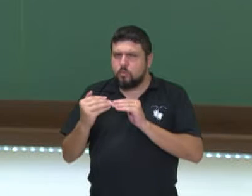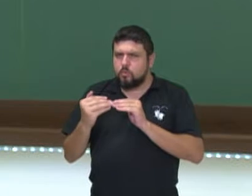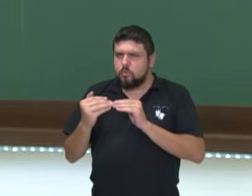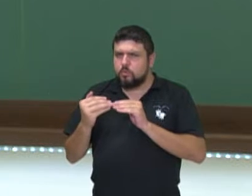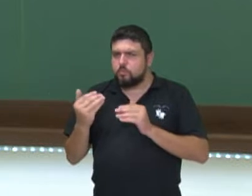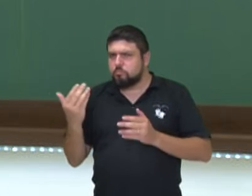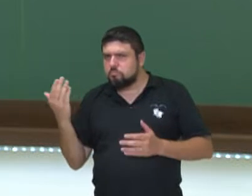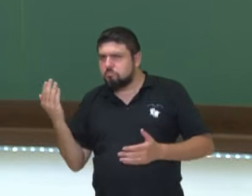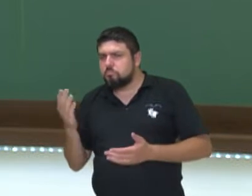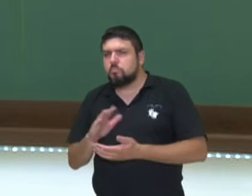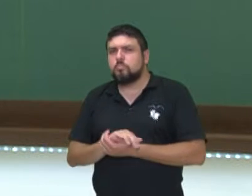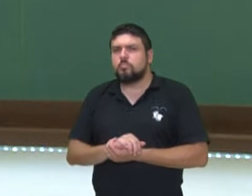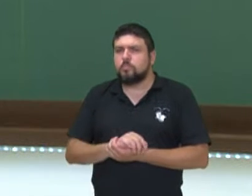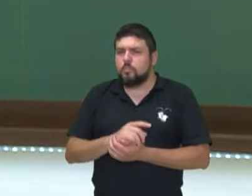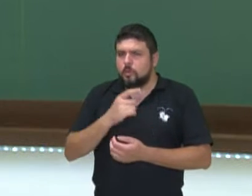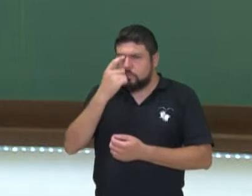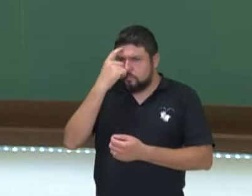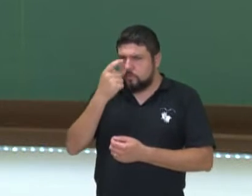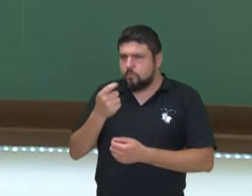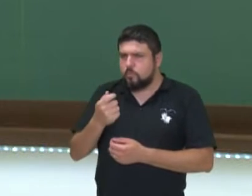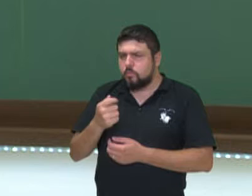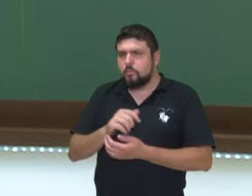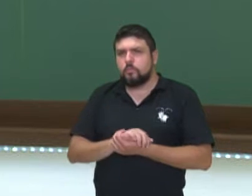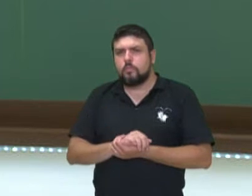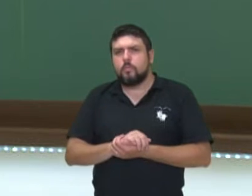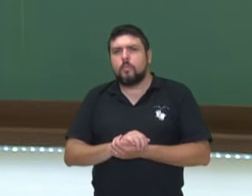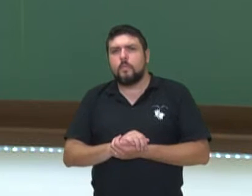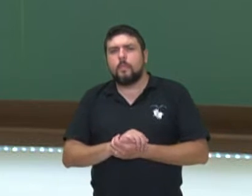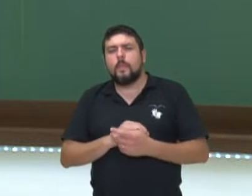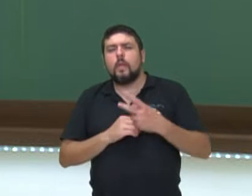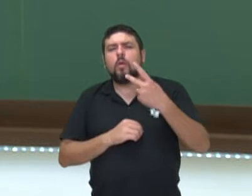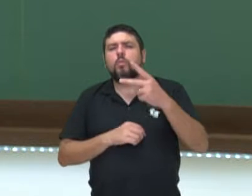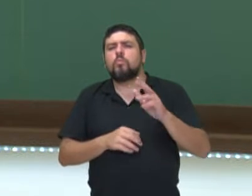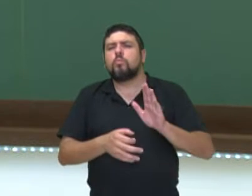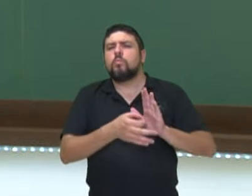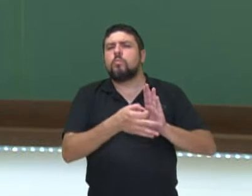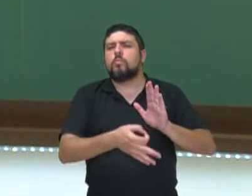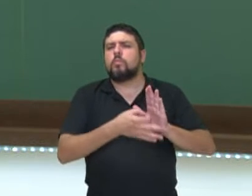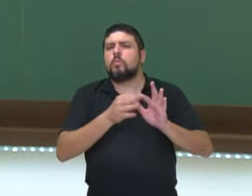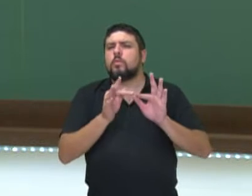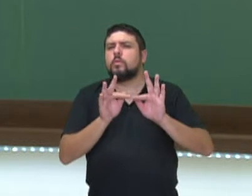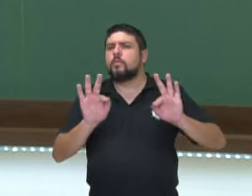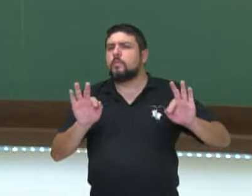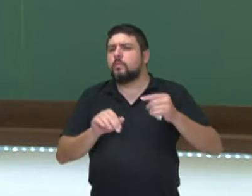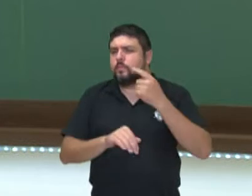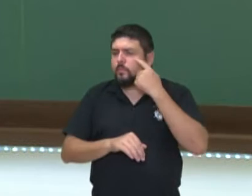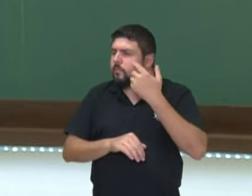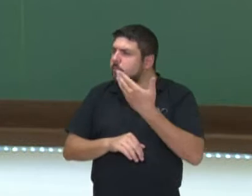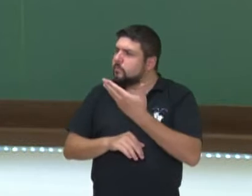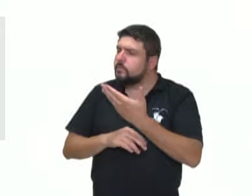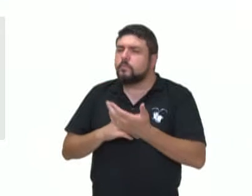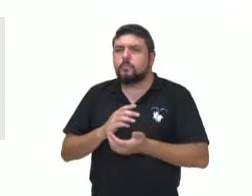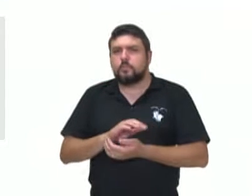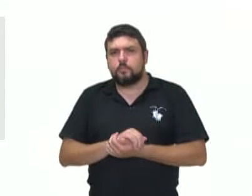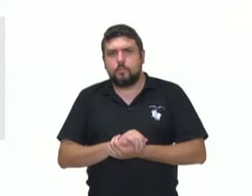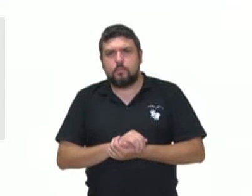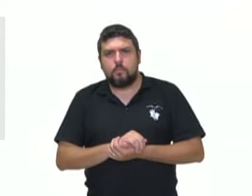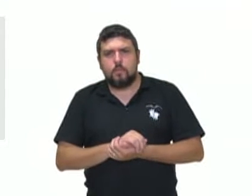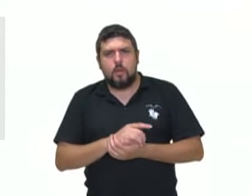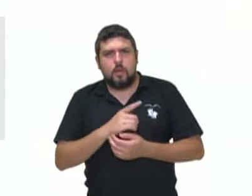ideia aqui? Pensem um pouquinho. Qual que é a sua opinião sobre essa frase? Existe relação